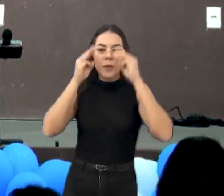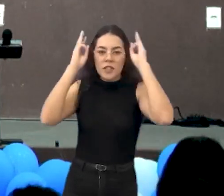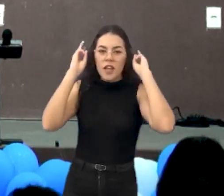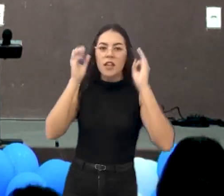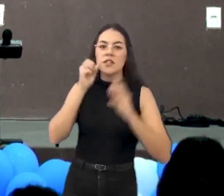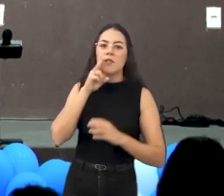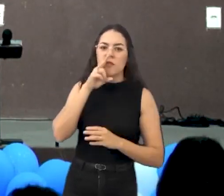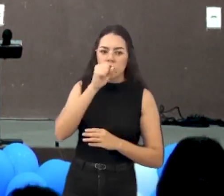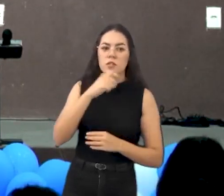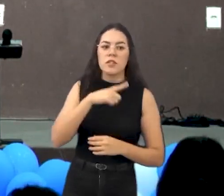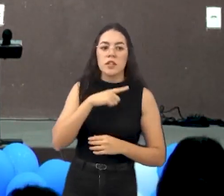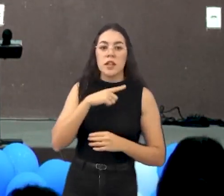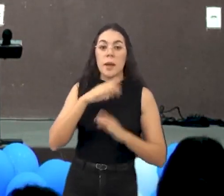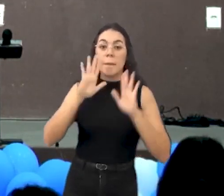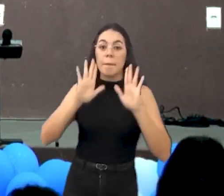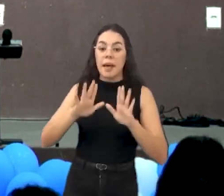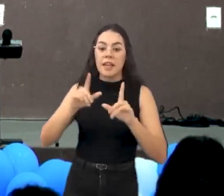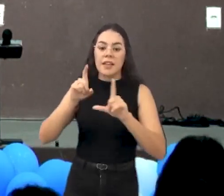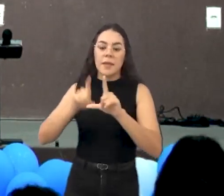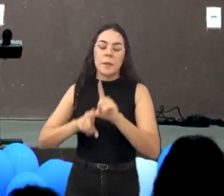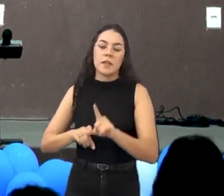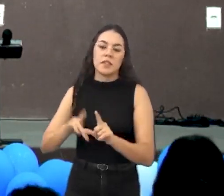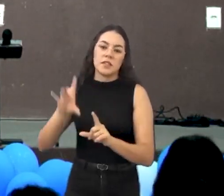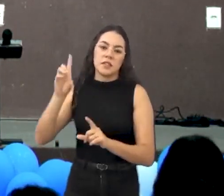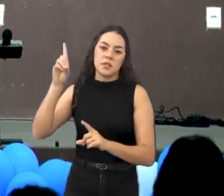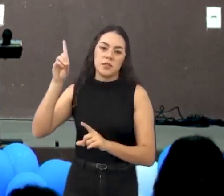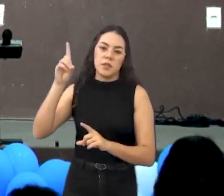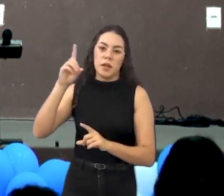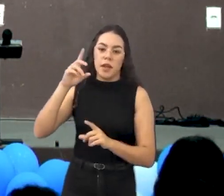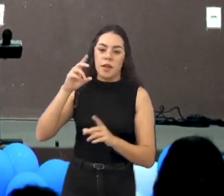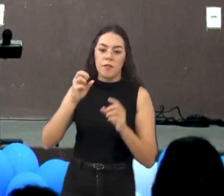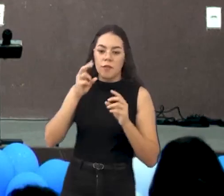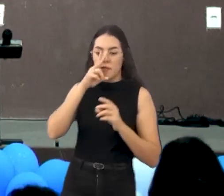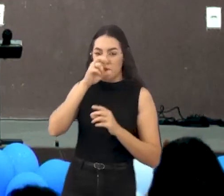Moisés. Era da dependência dele do Senhor.